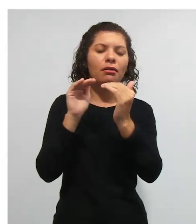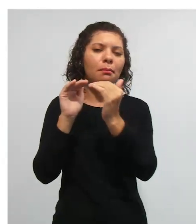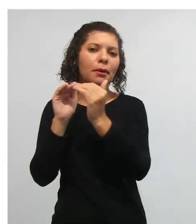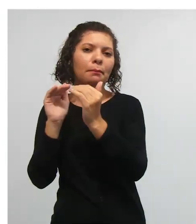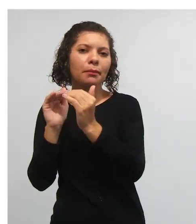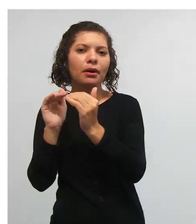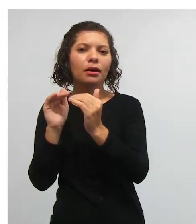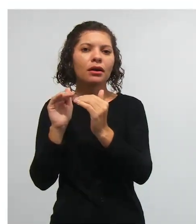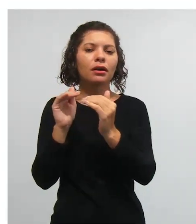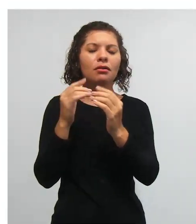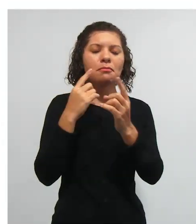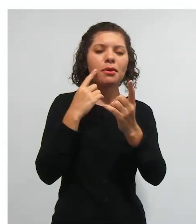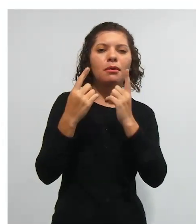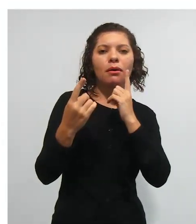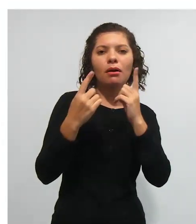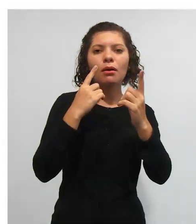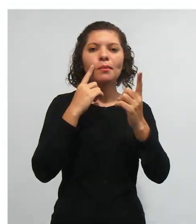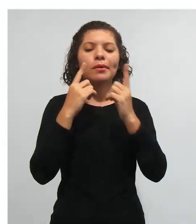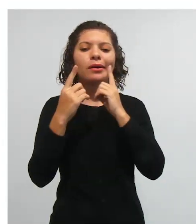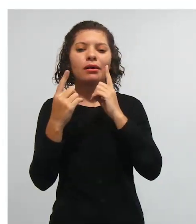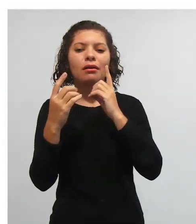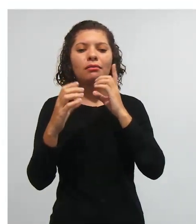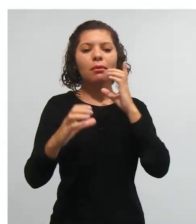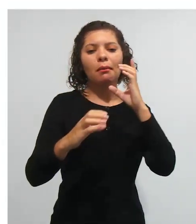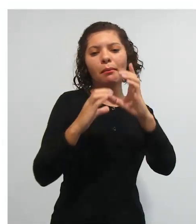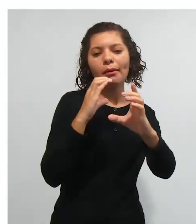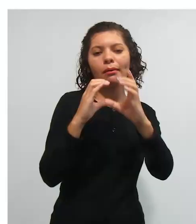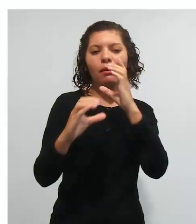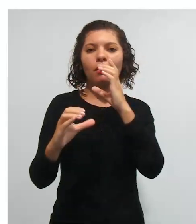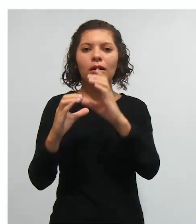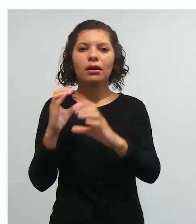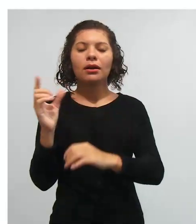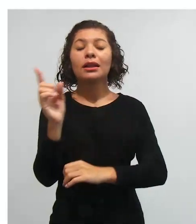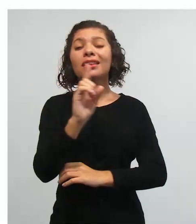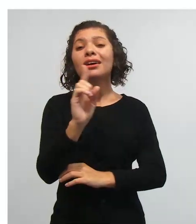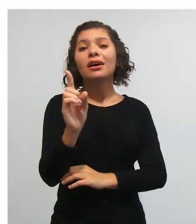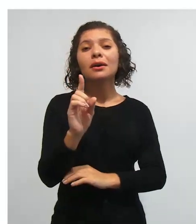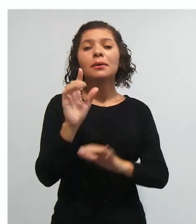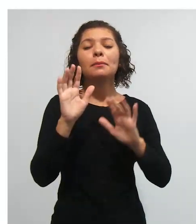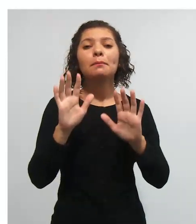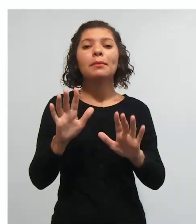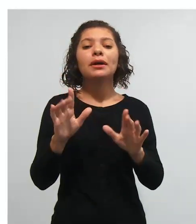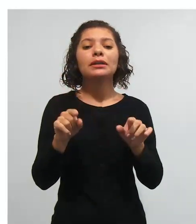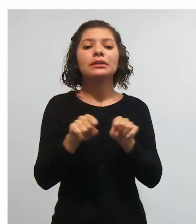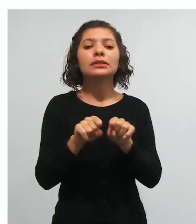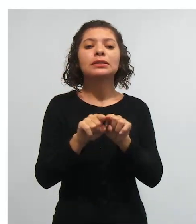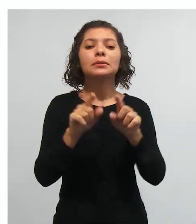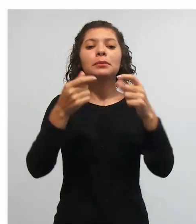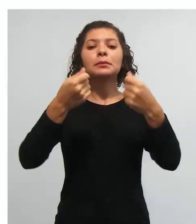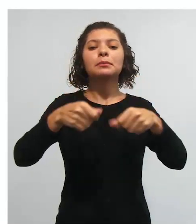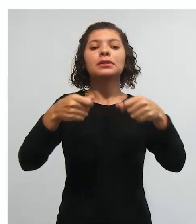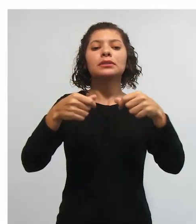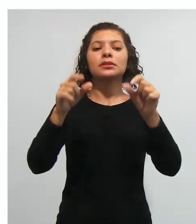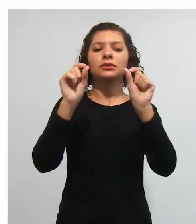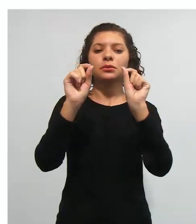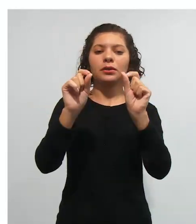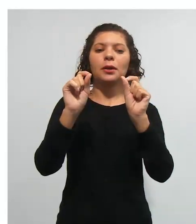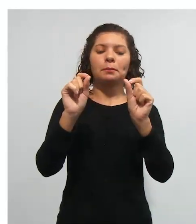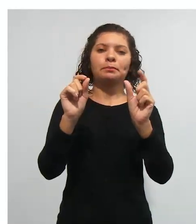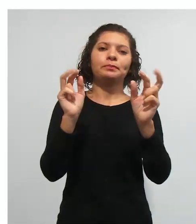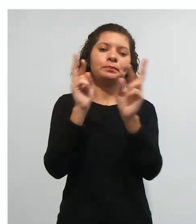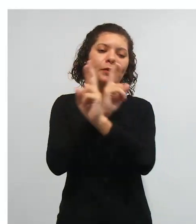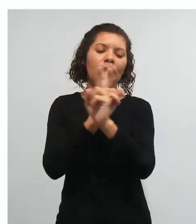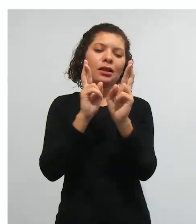de consenso de diálogo de comunicação mas como uma questão que envolve